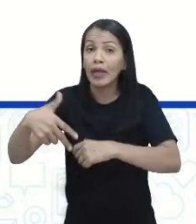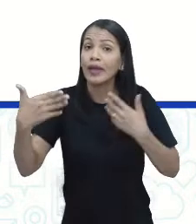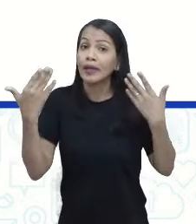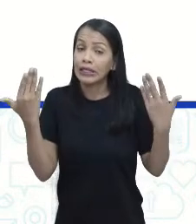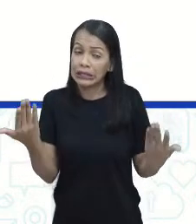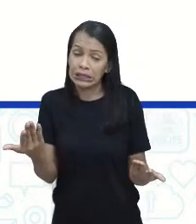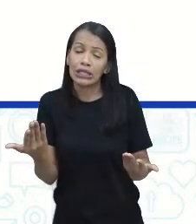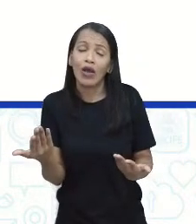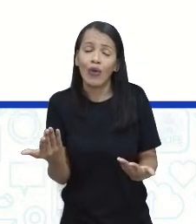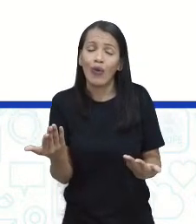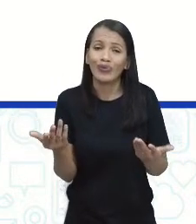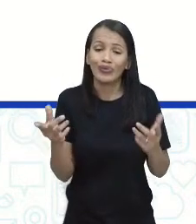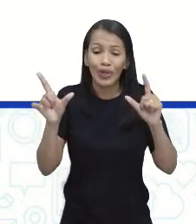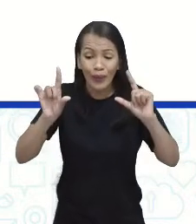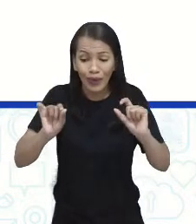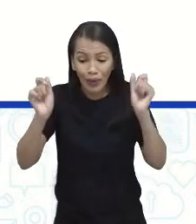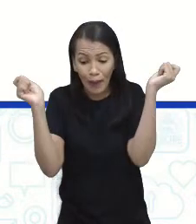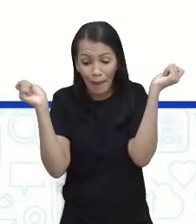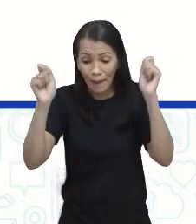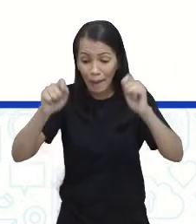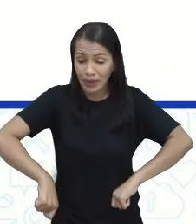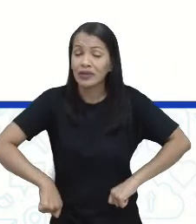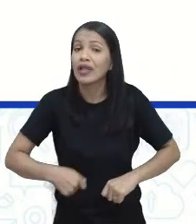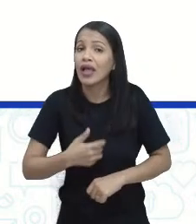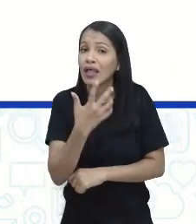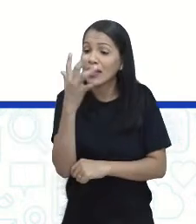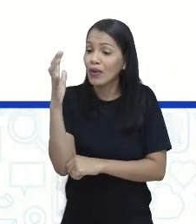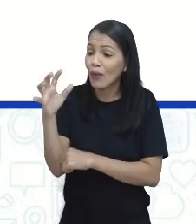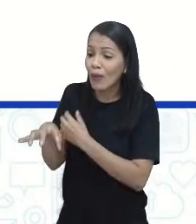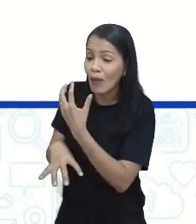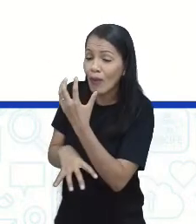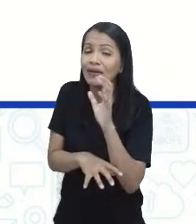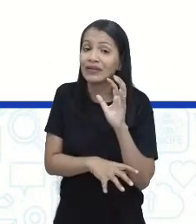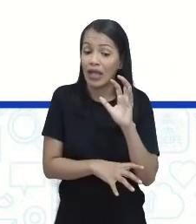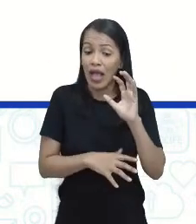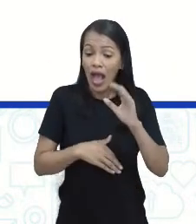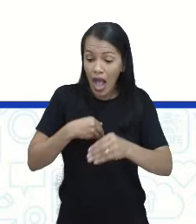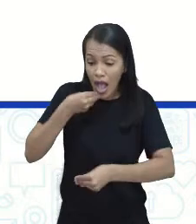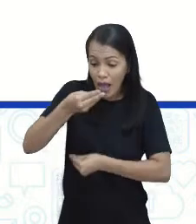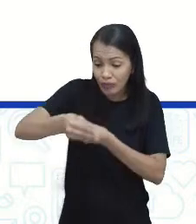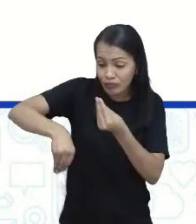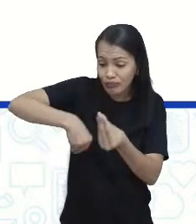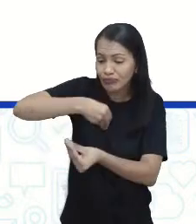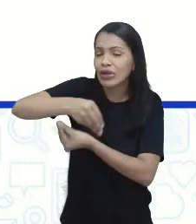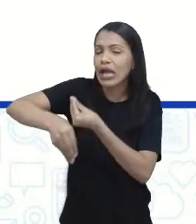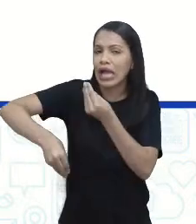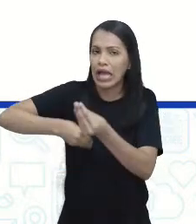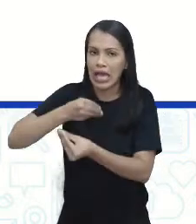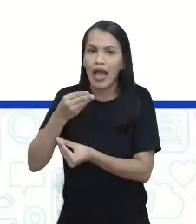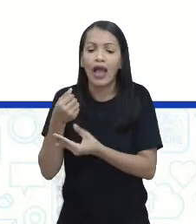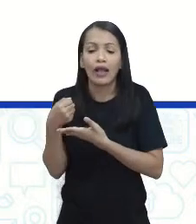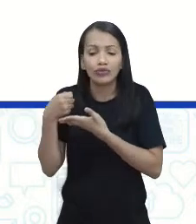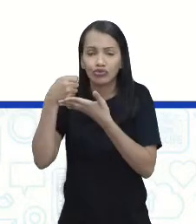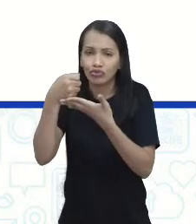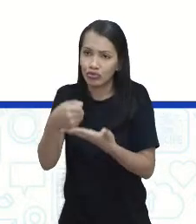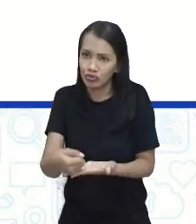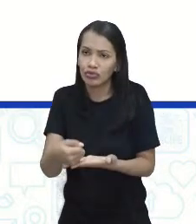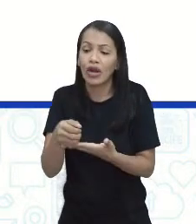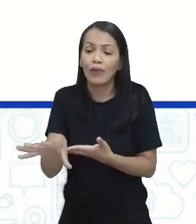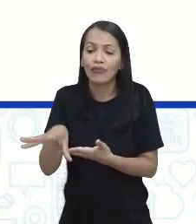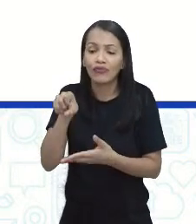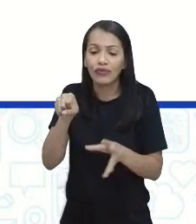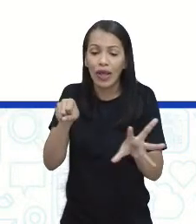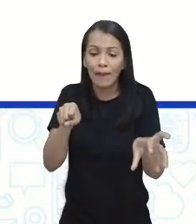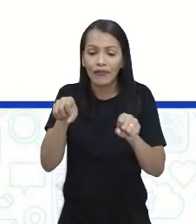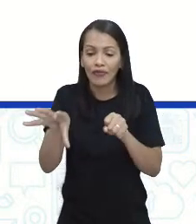essa possibilidade, né, da própria natureza fazer essa ciclagem aí, né, desses gases, tá certo? Ciclagem de nutrientes,